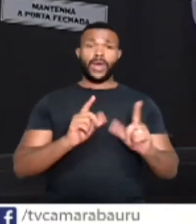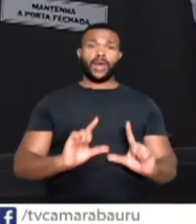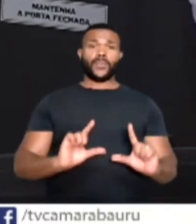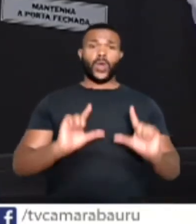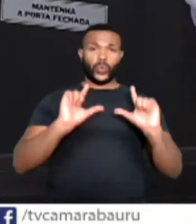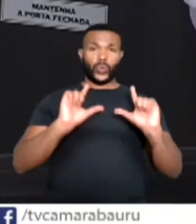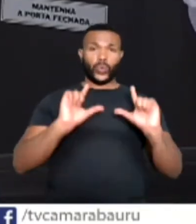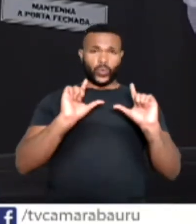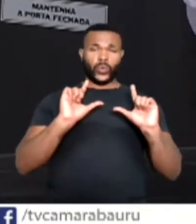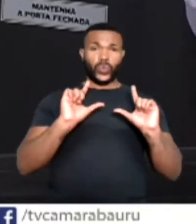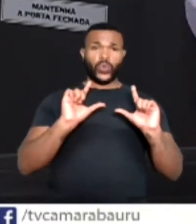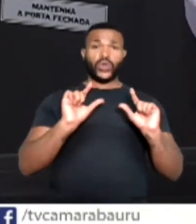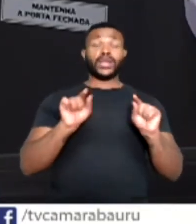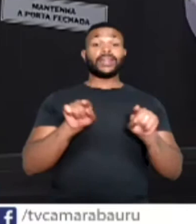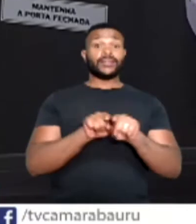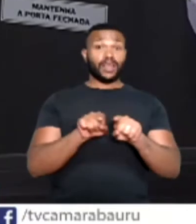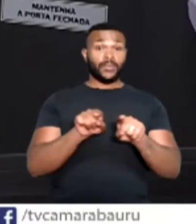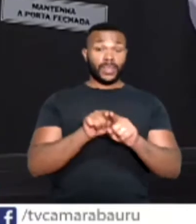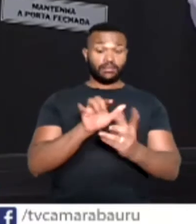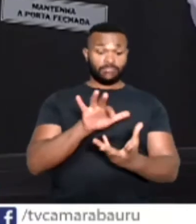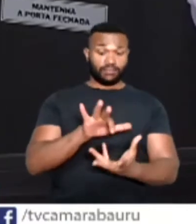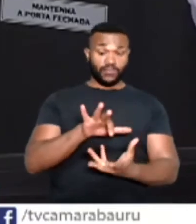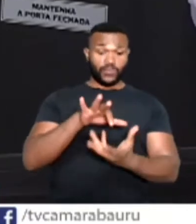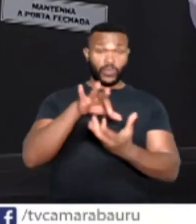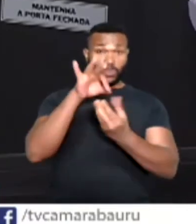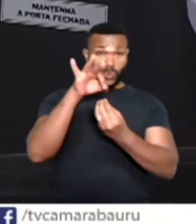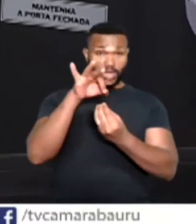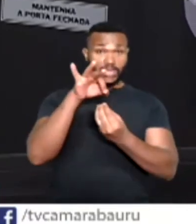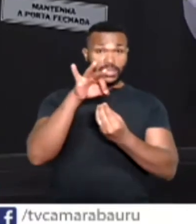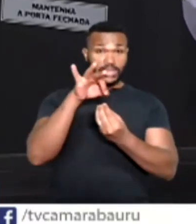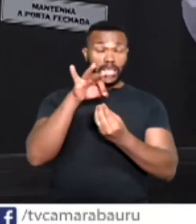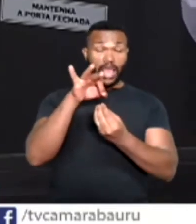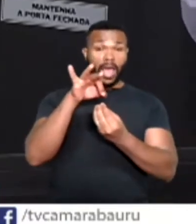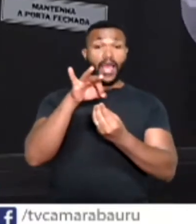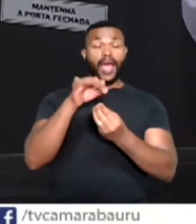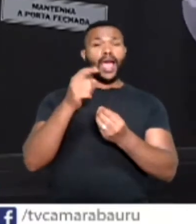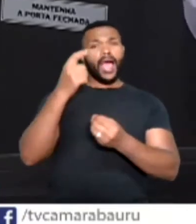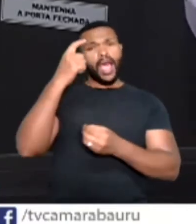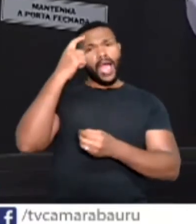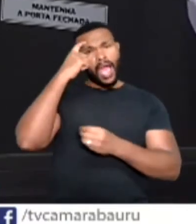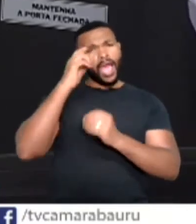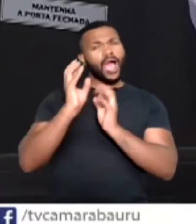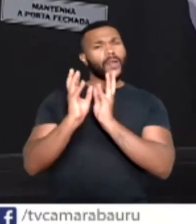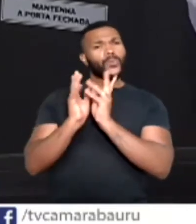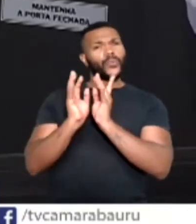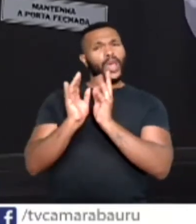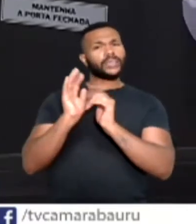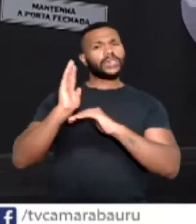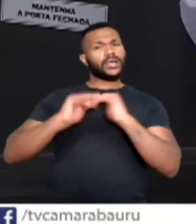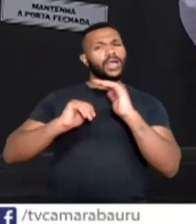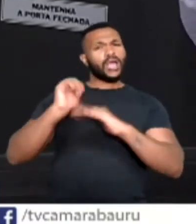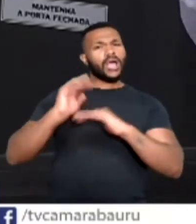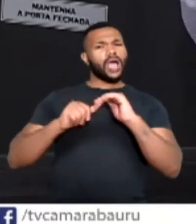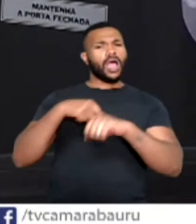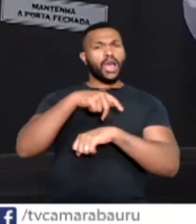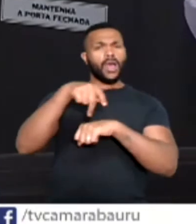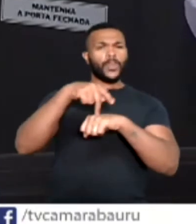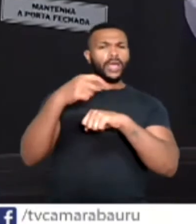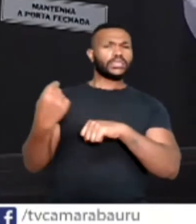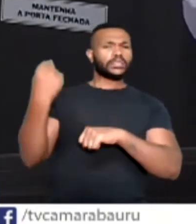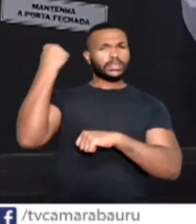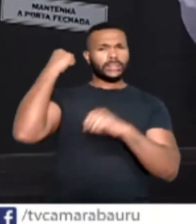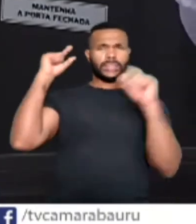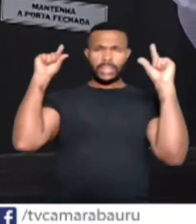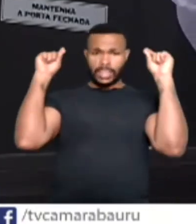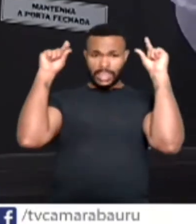A democracia, na acepção pensada e praticada desde a Grécia Antiga, está